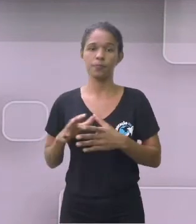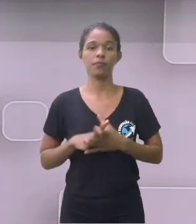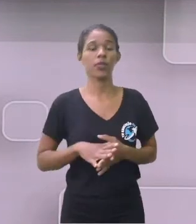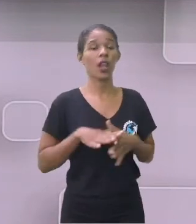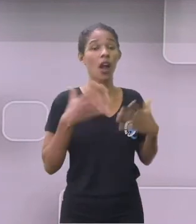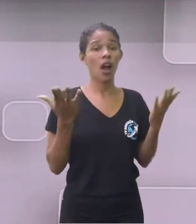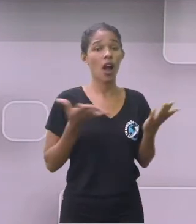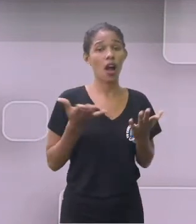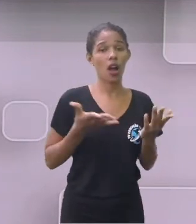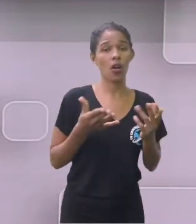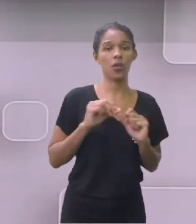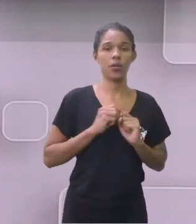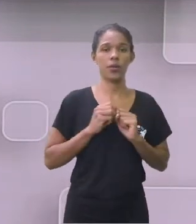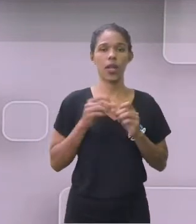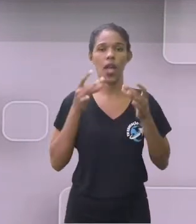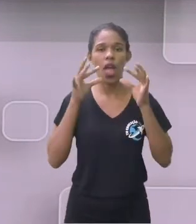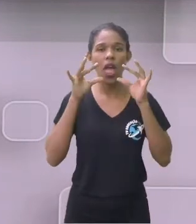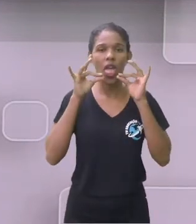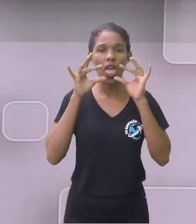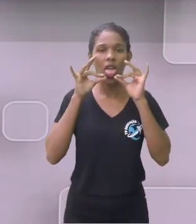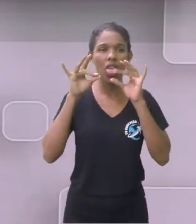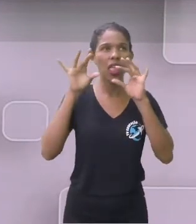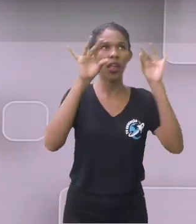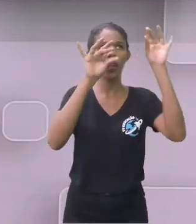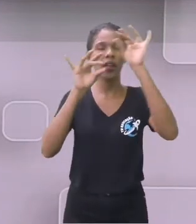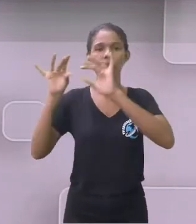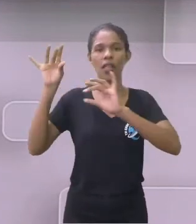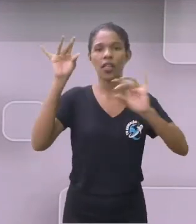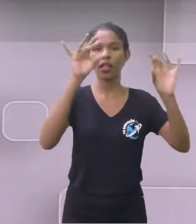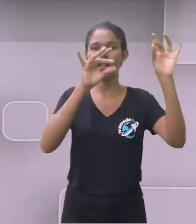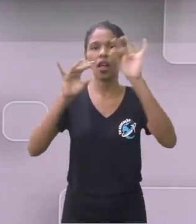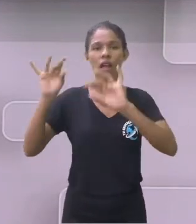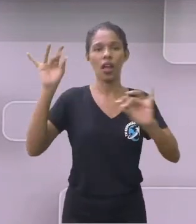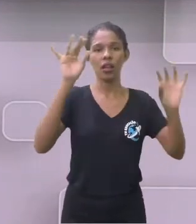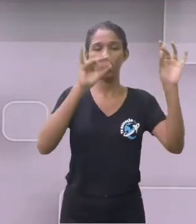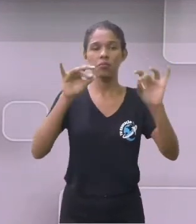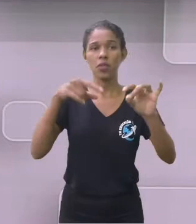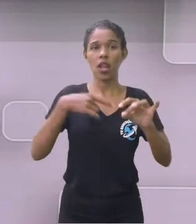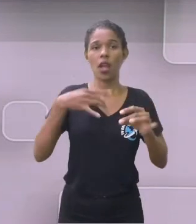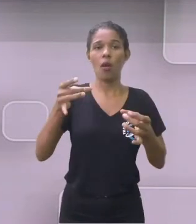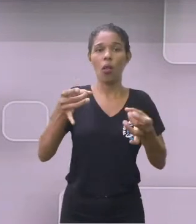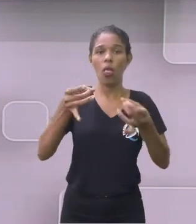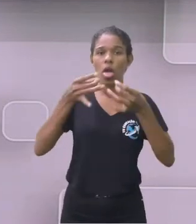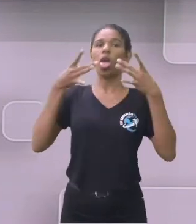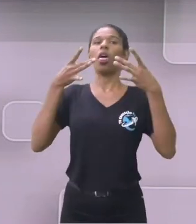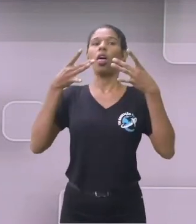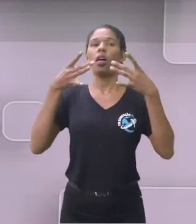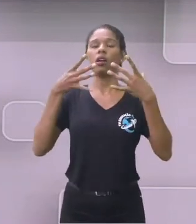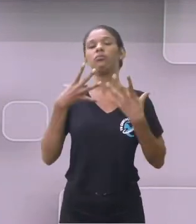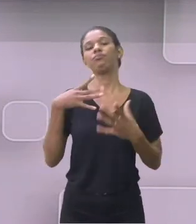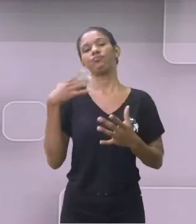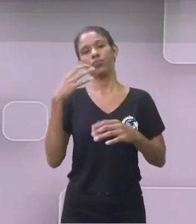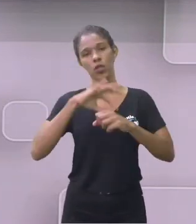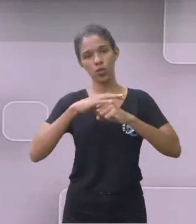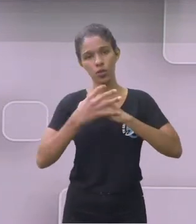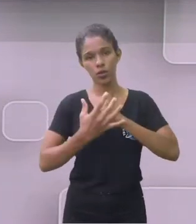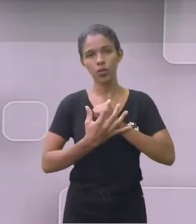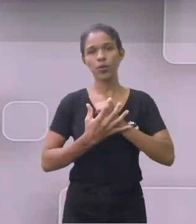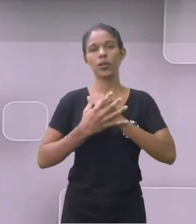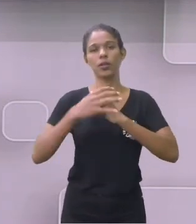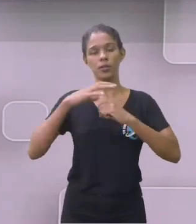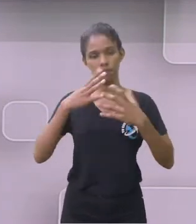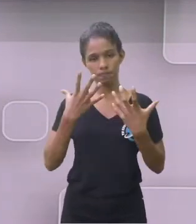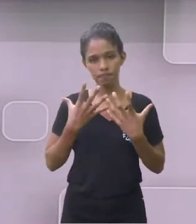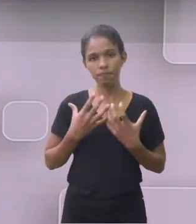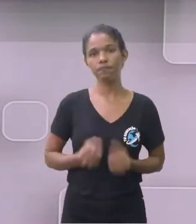gotículas respiratórias expelidas por uma pessoa infectada quando ela tosse ou espirra e se encosta a menos de 1 metro